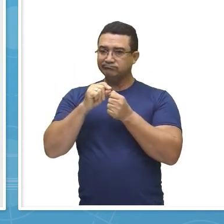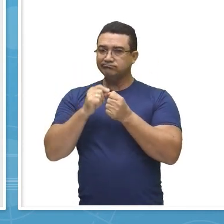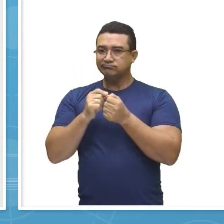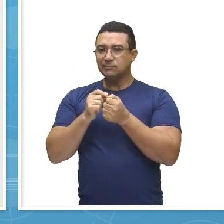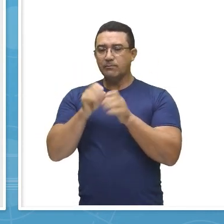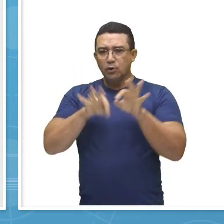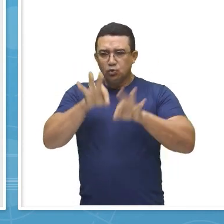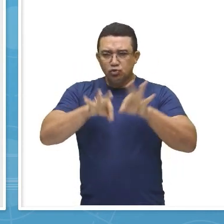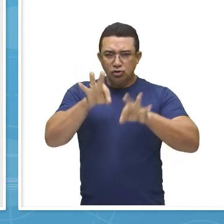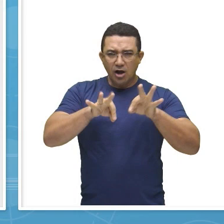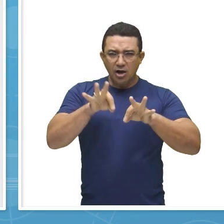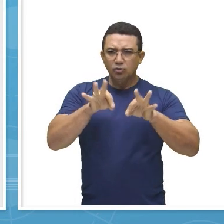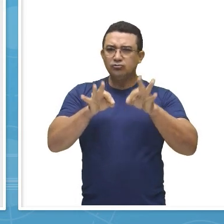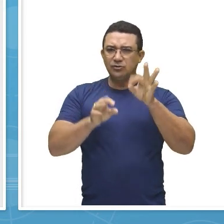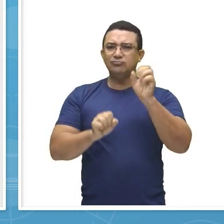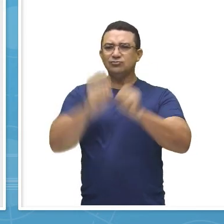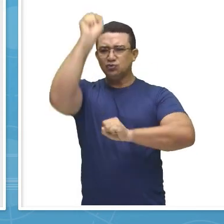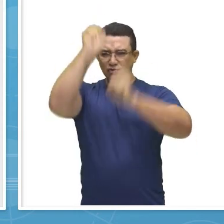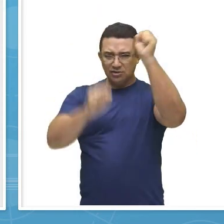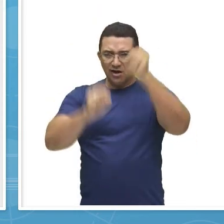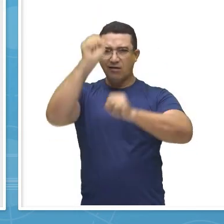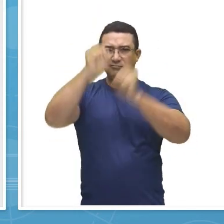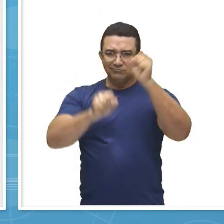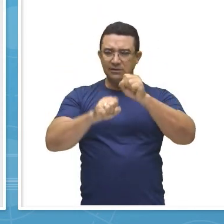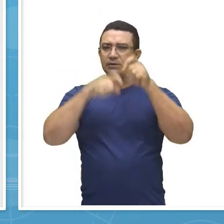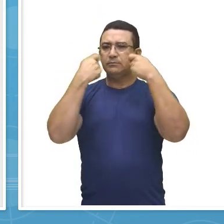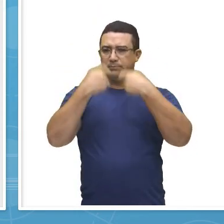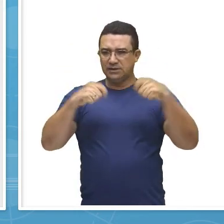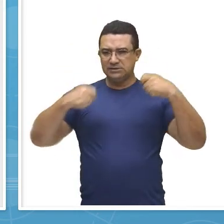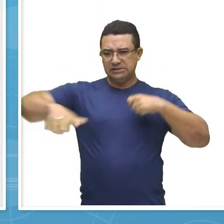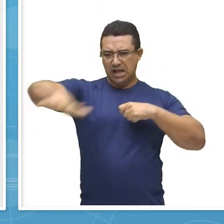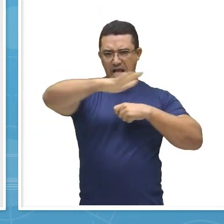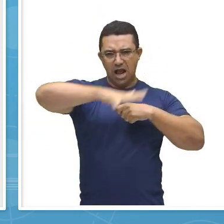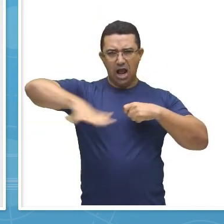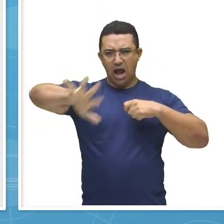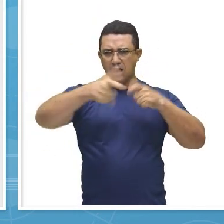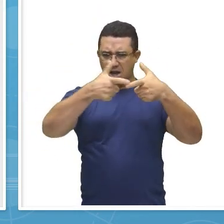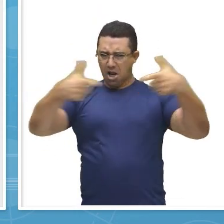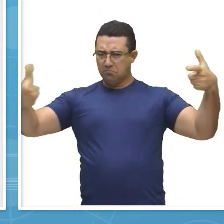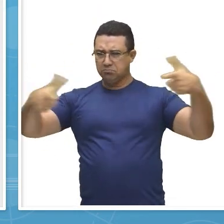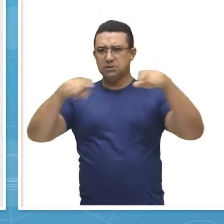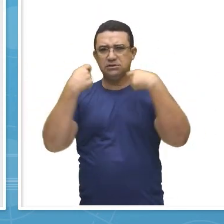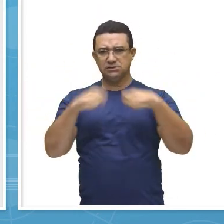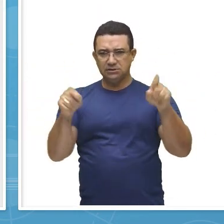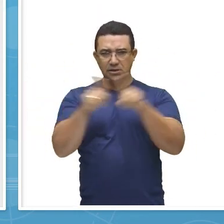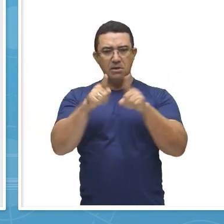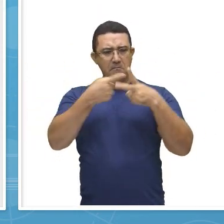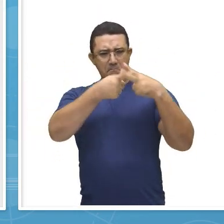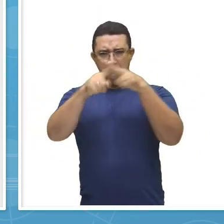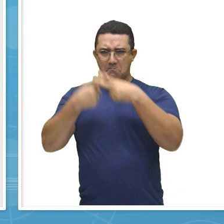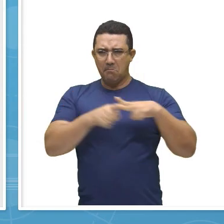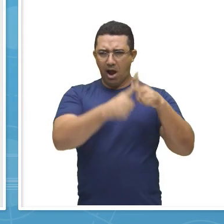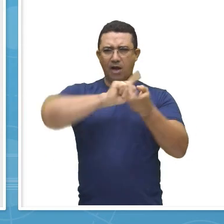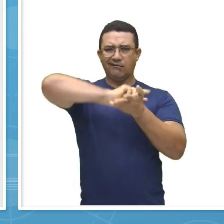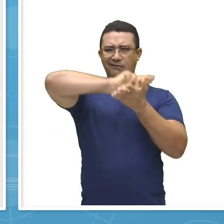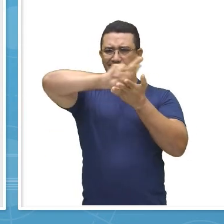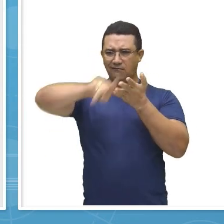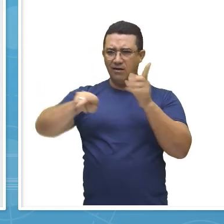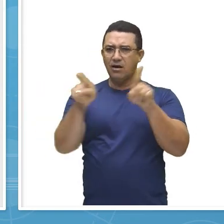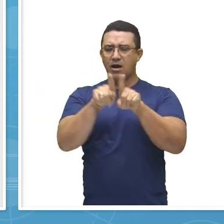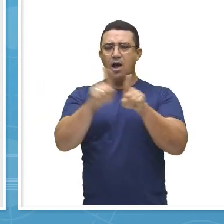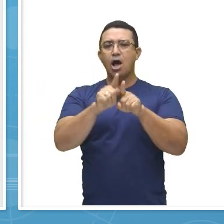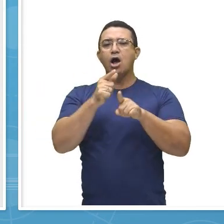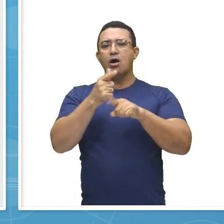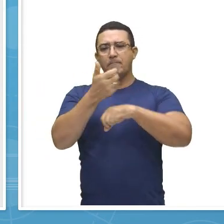exigia grandes espaços, muitas máquinas e operários especializados